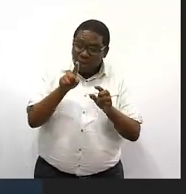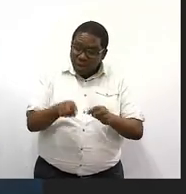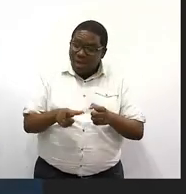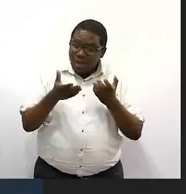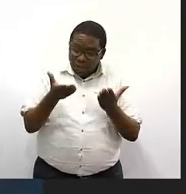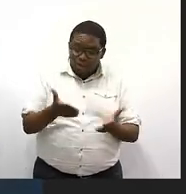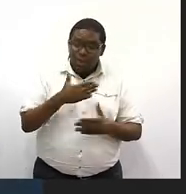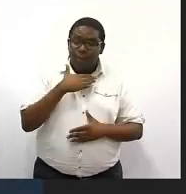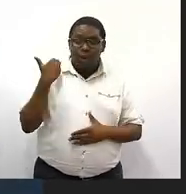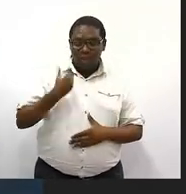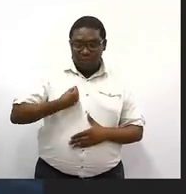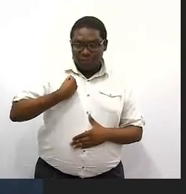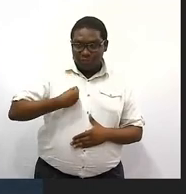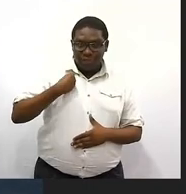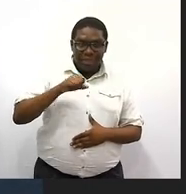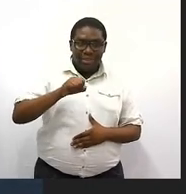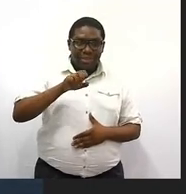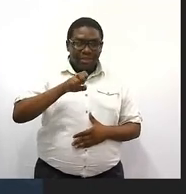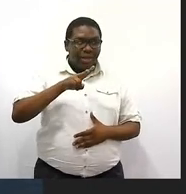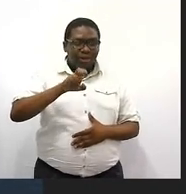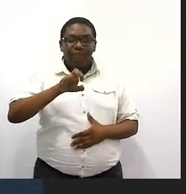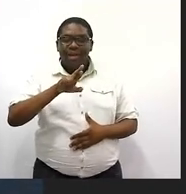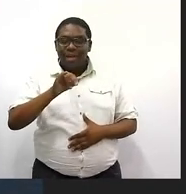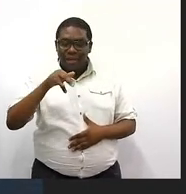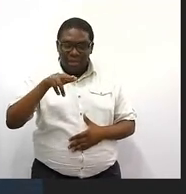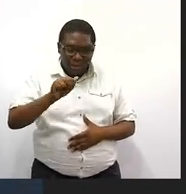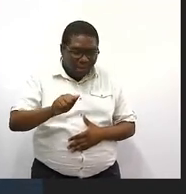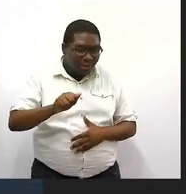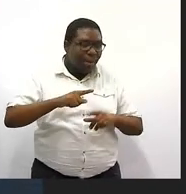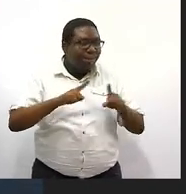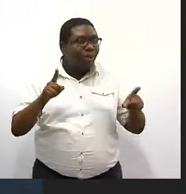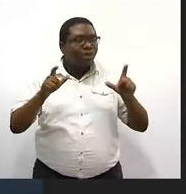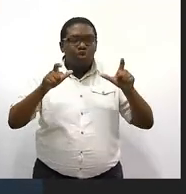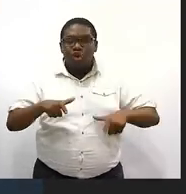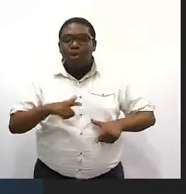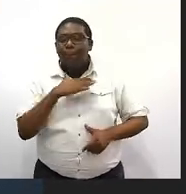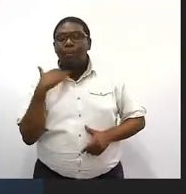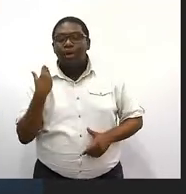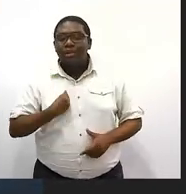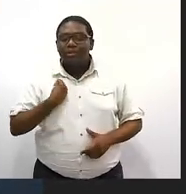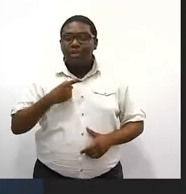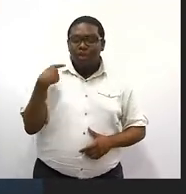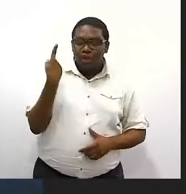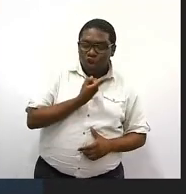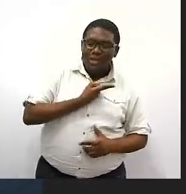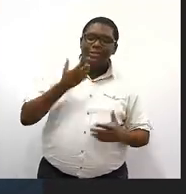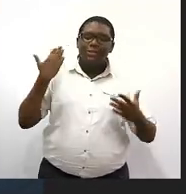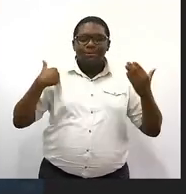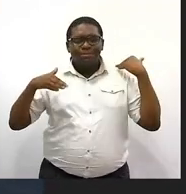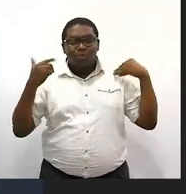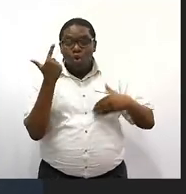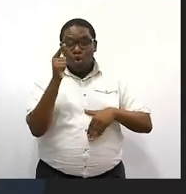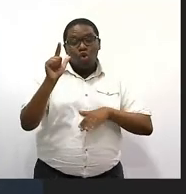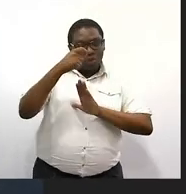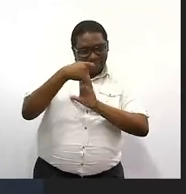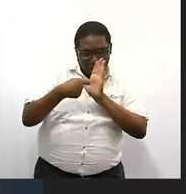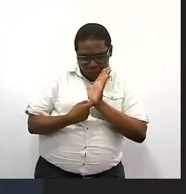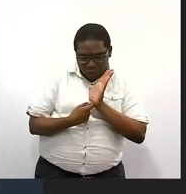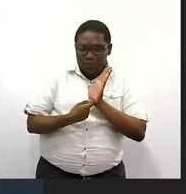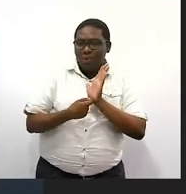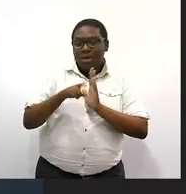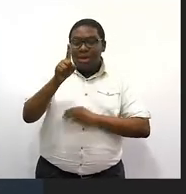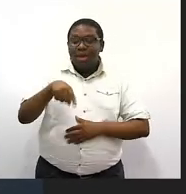Vida Severina. Mas antes de chegarmos em Morte e Vida Severina, a gente vai fazer um passeio para um outro texto de Cabral, que é